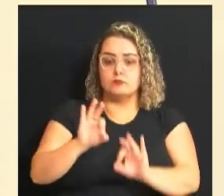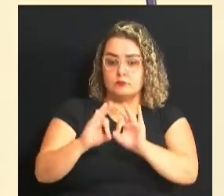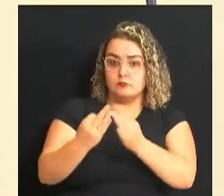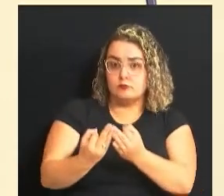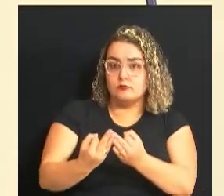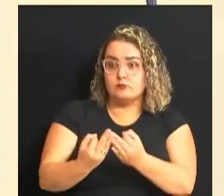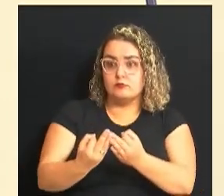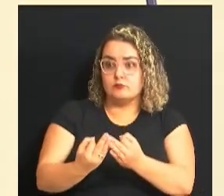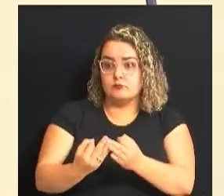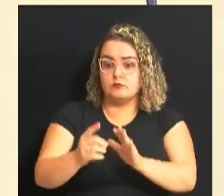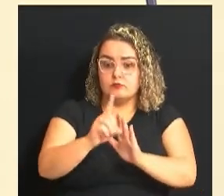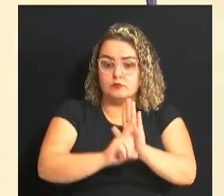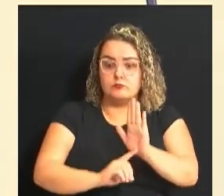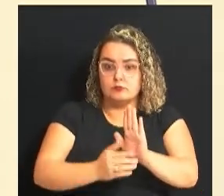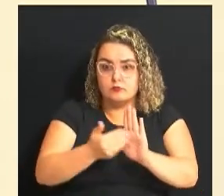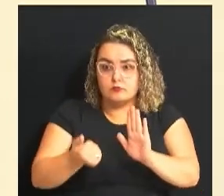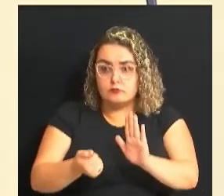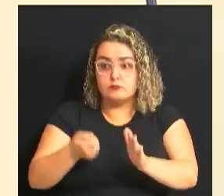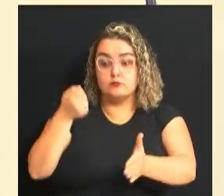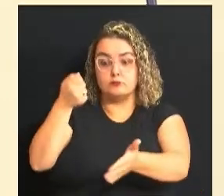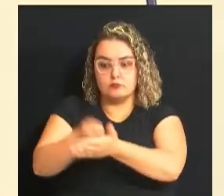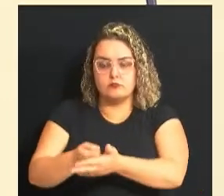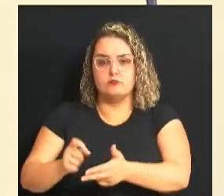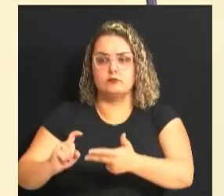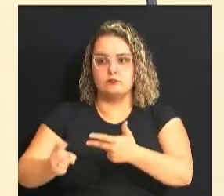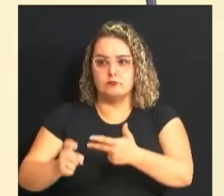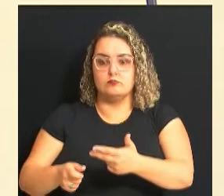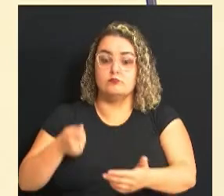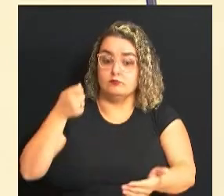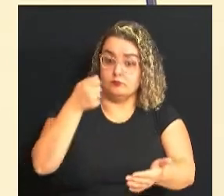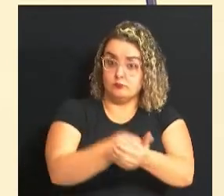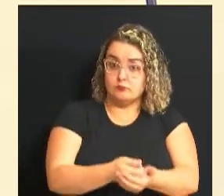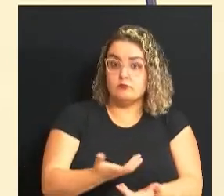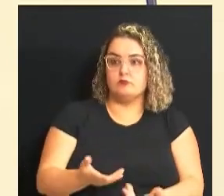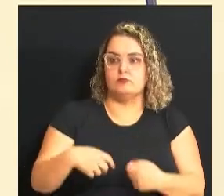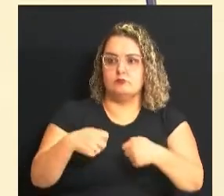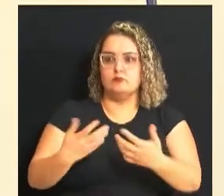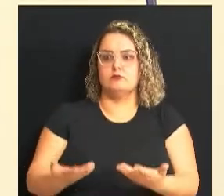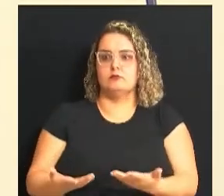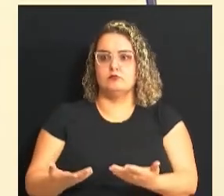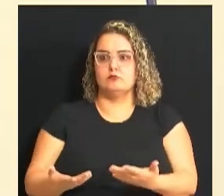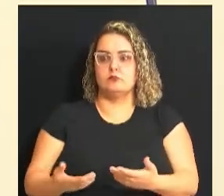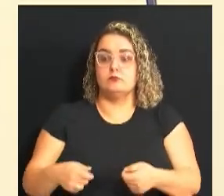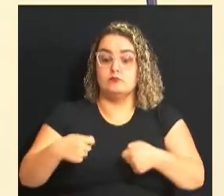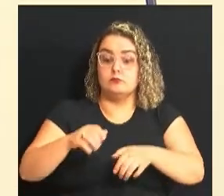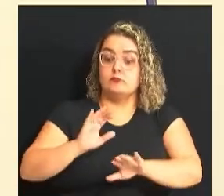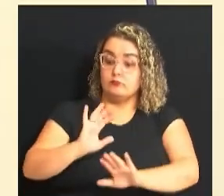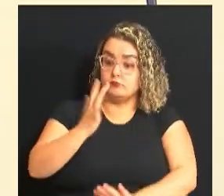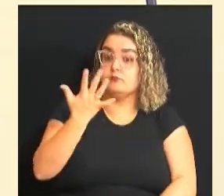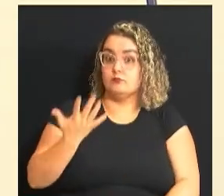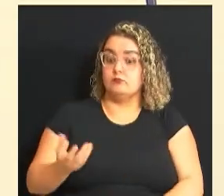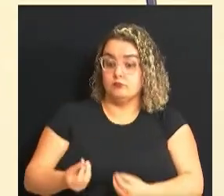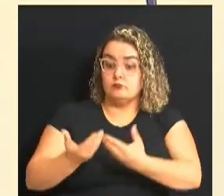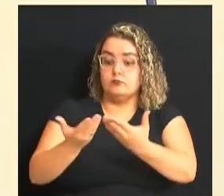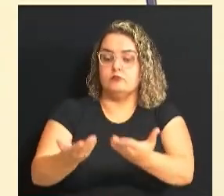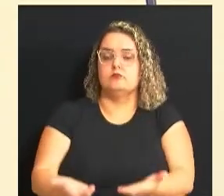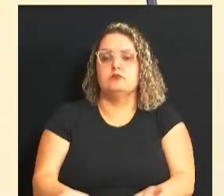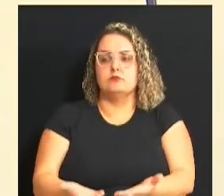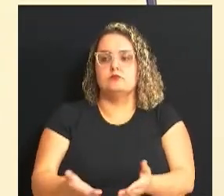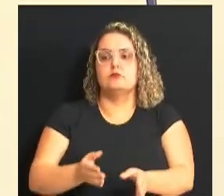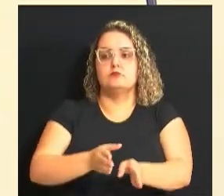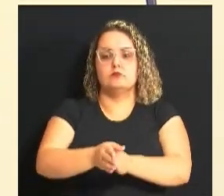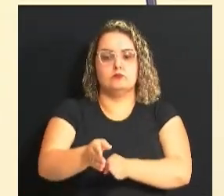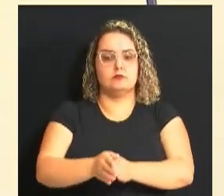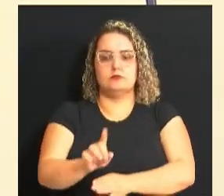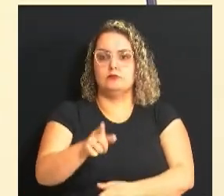de direito, ele cobra do executivo, cobra daquele a quem deve, olha, tem que acontecer. Então, a gente tem que dar essas condições para que o conselho não cobre e